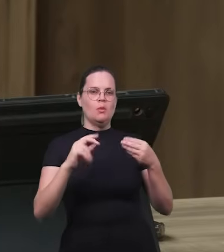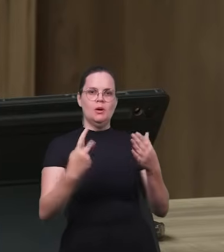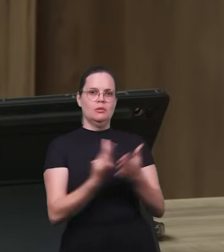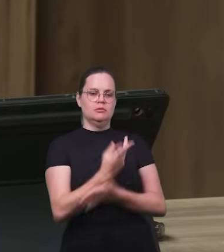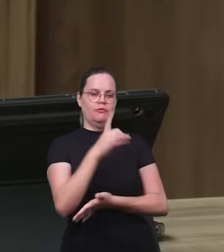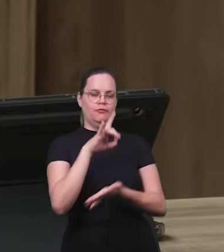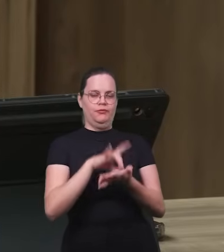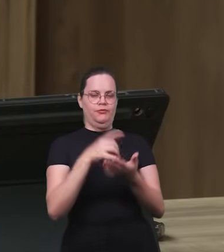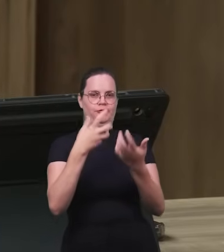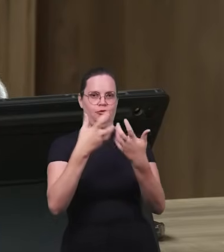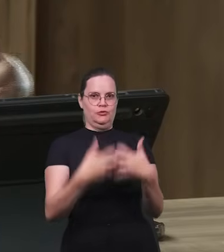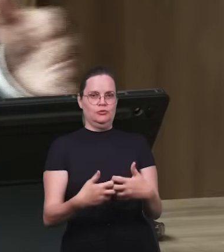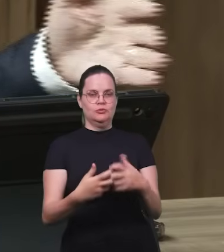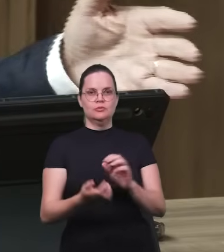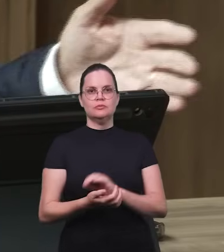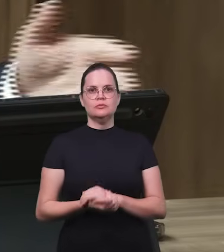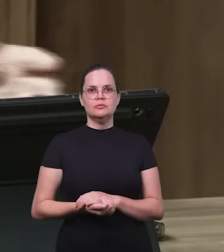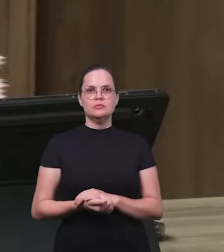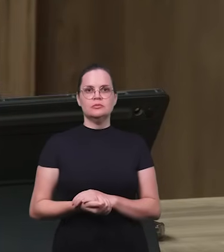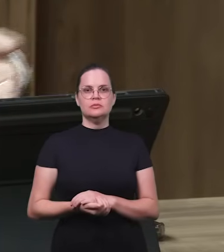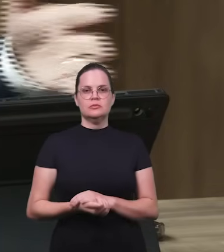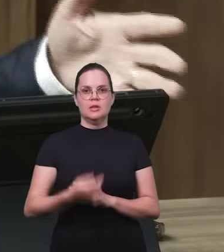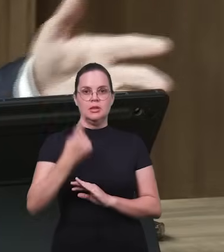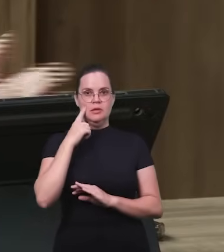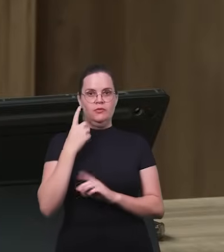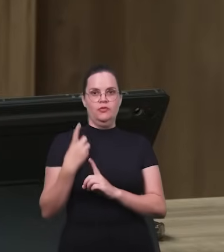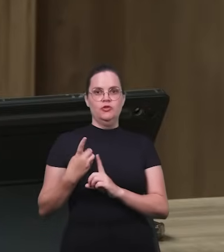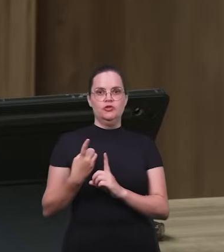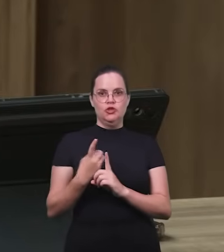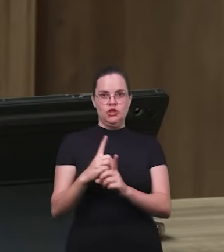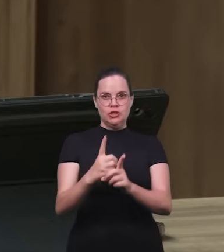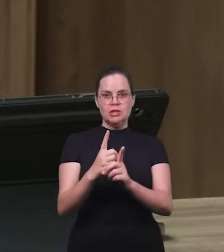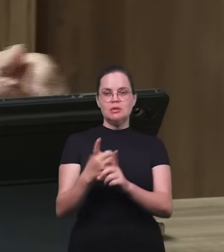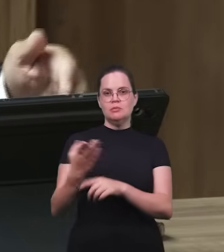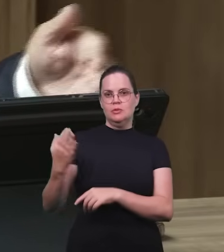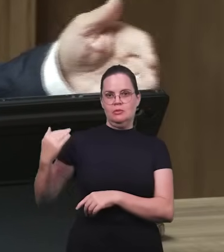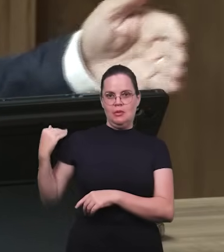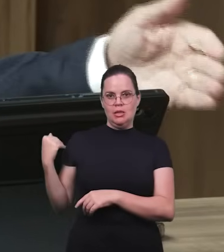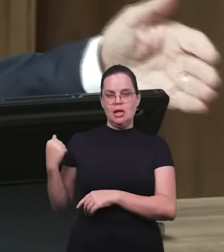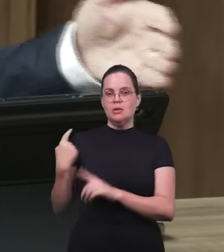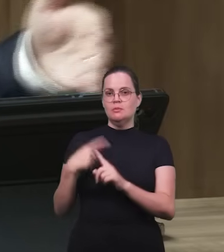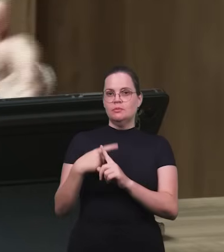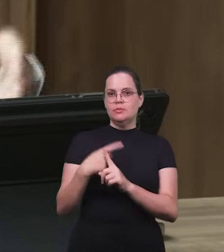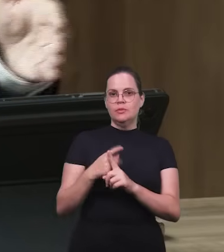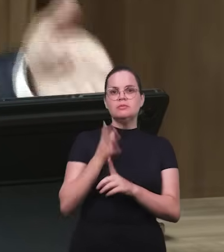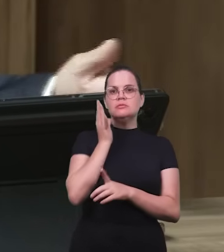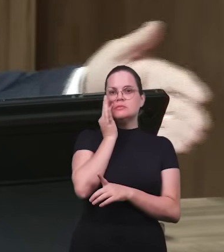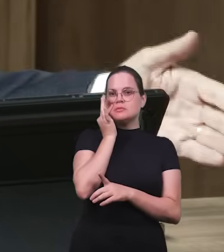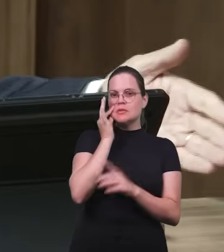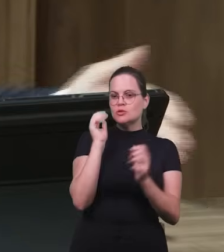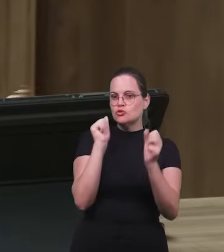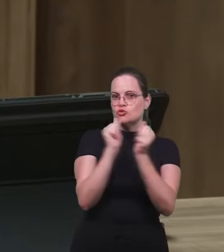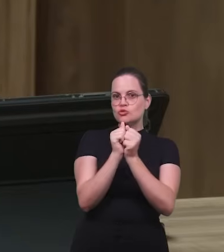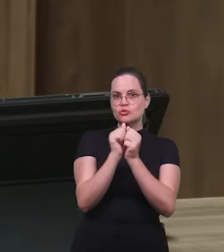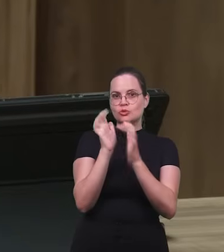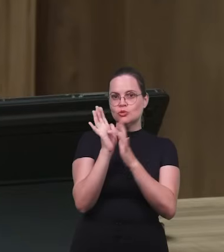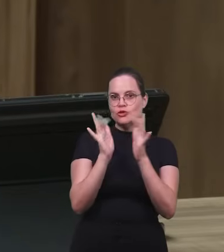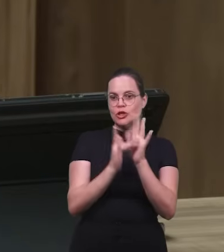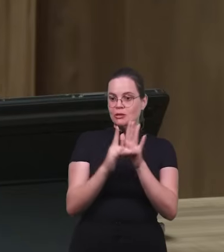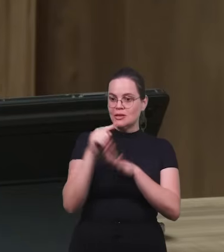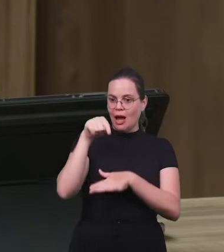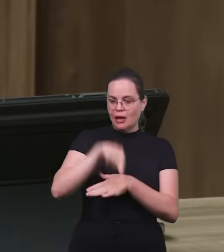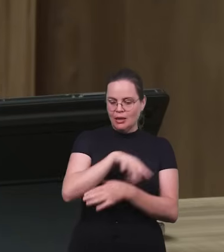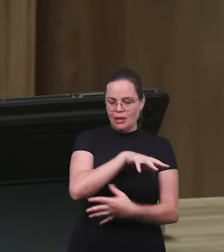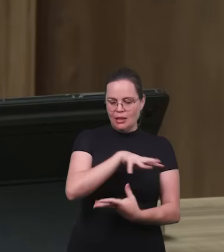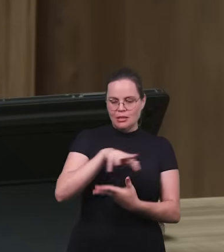realidade. Os discípulos, os servos, enquanto caminharam com Jesus no ministério de